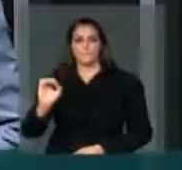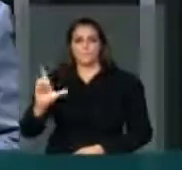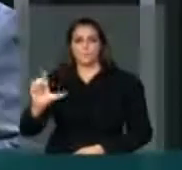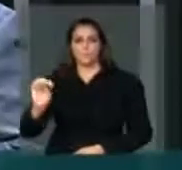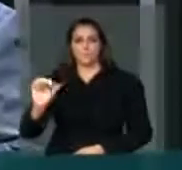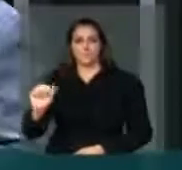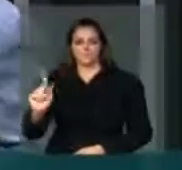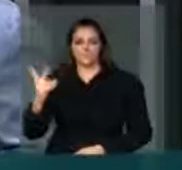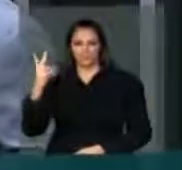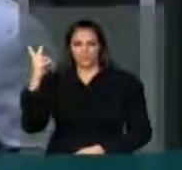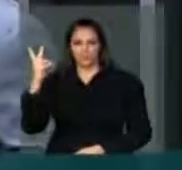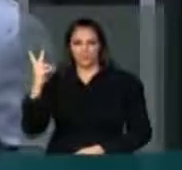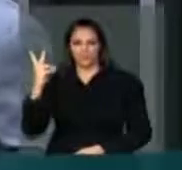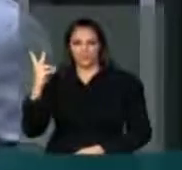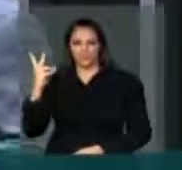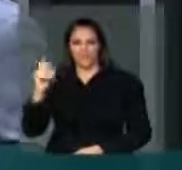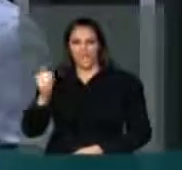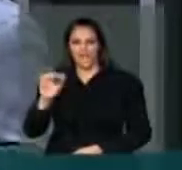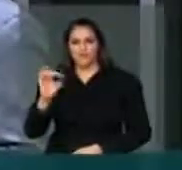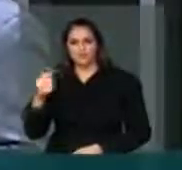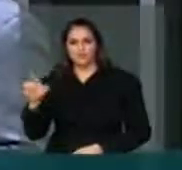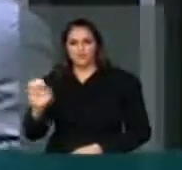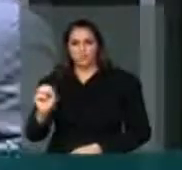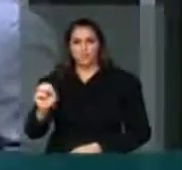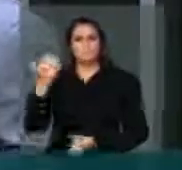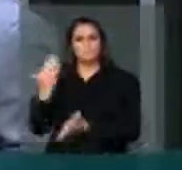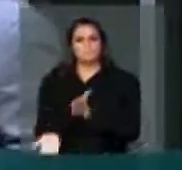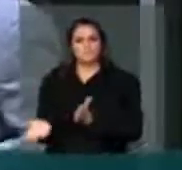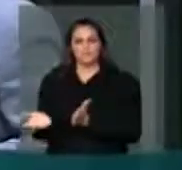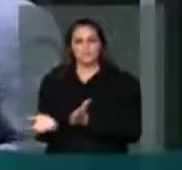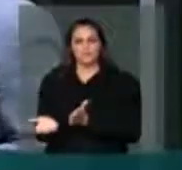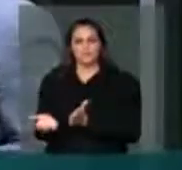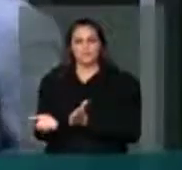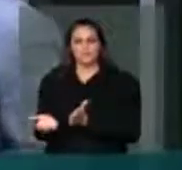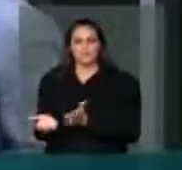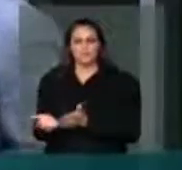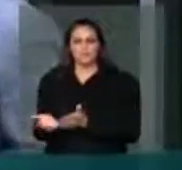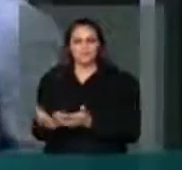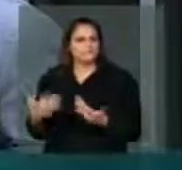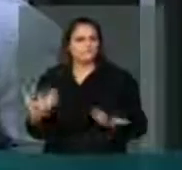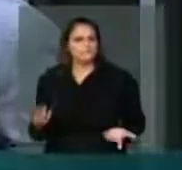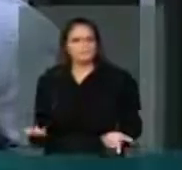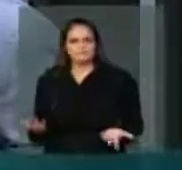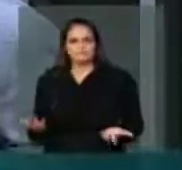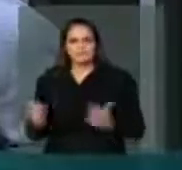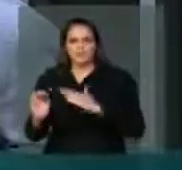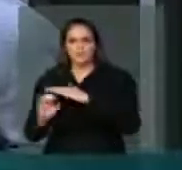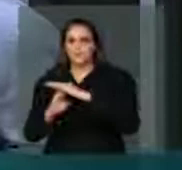em valores da Bolsa de Valores. Ora, uma empresa que vem perdendo